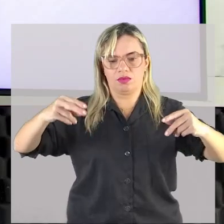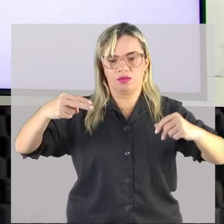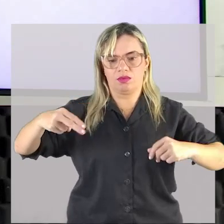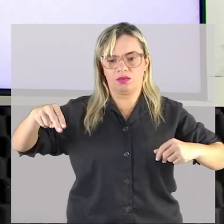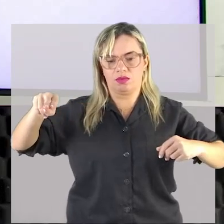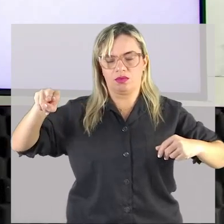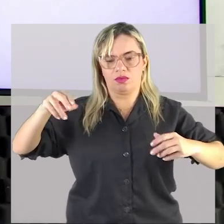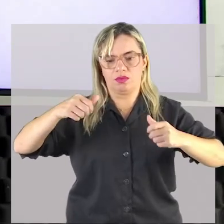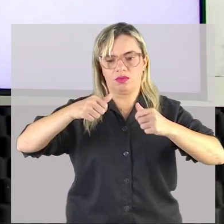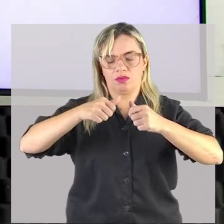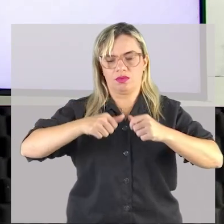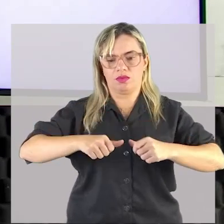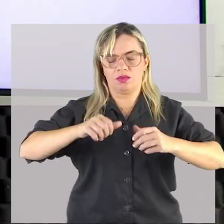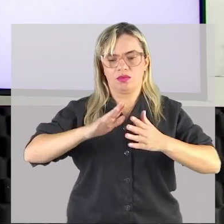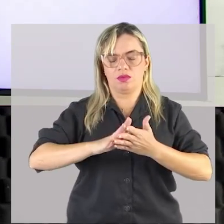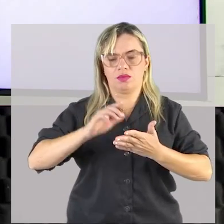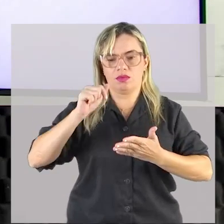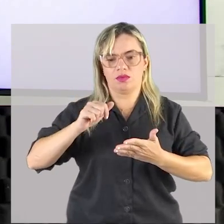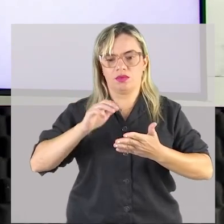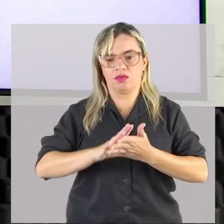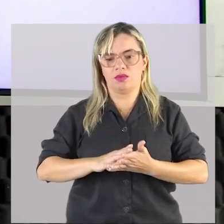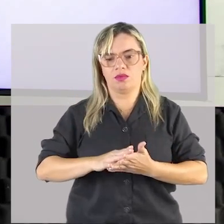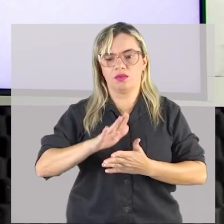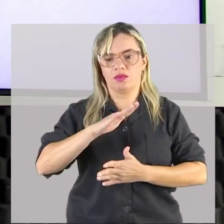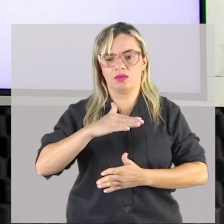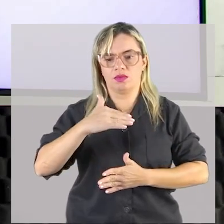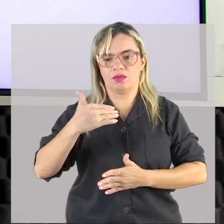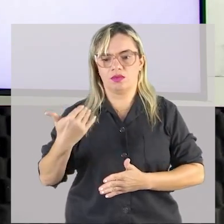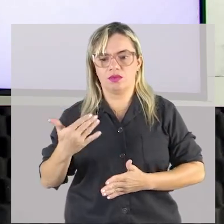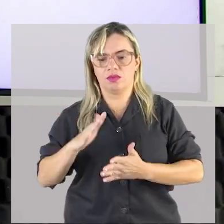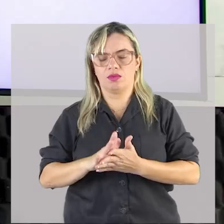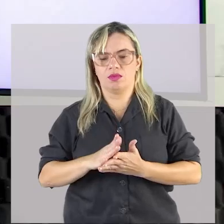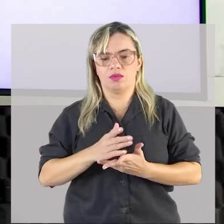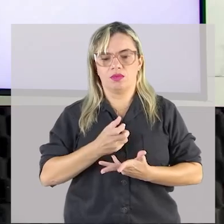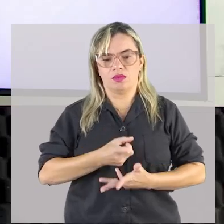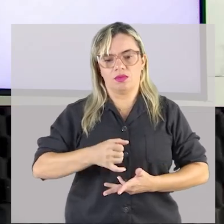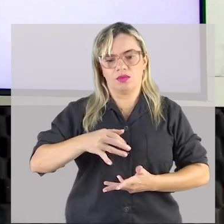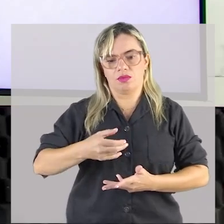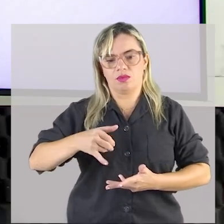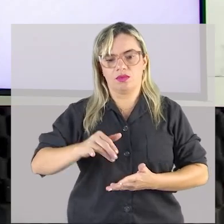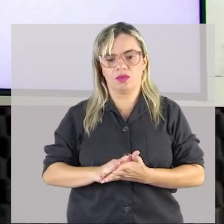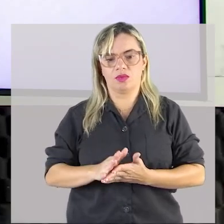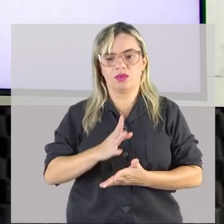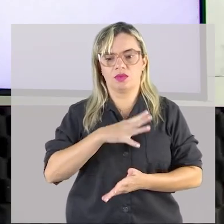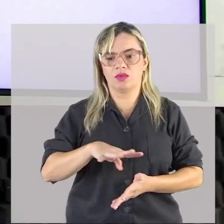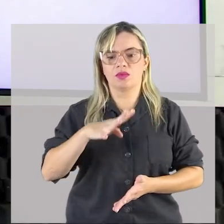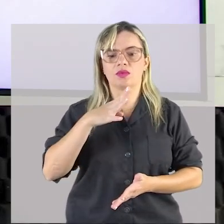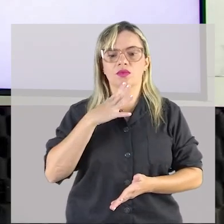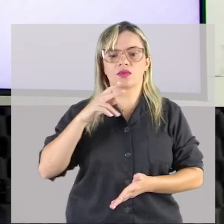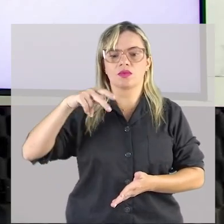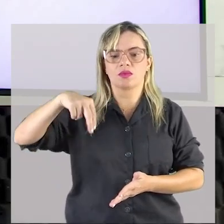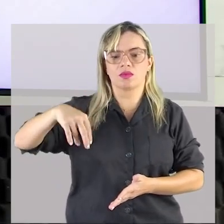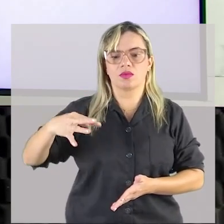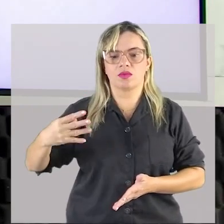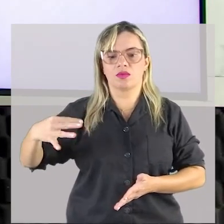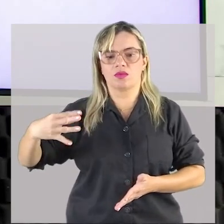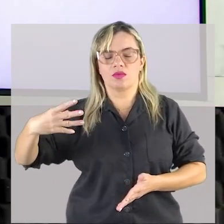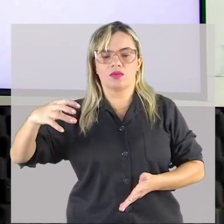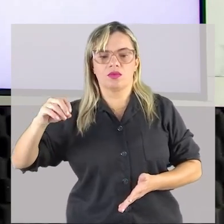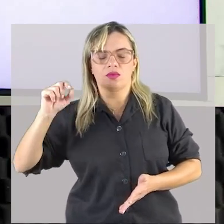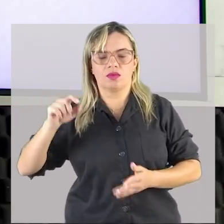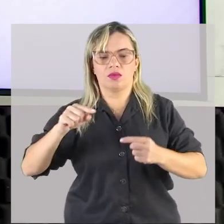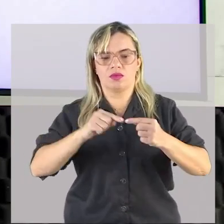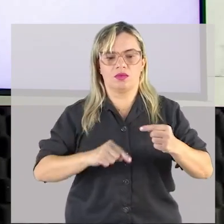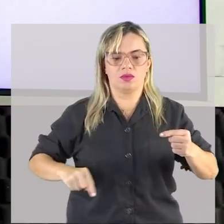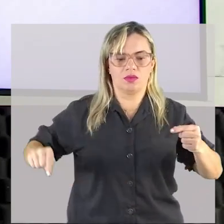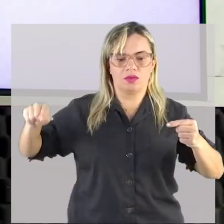em cadáveres e excretas conhecidas como nitrificação. Então, durante o ciclo